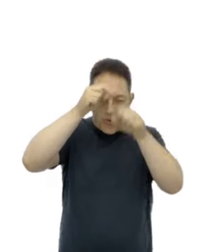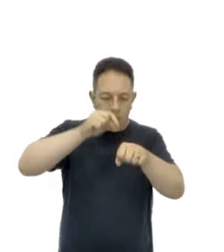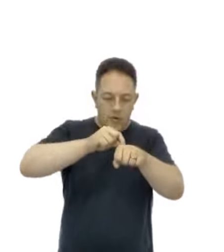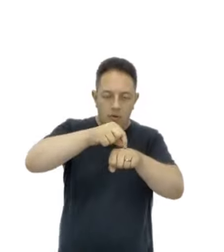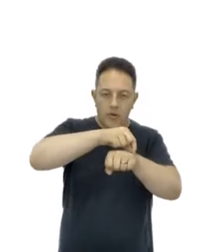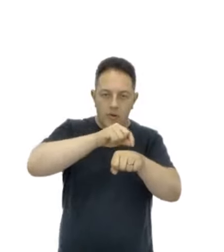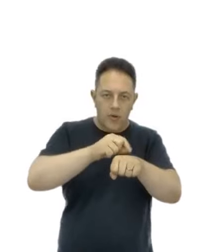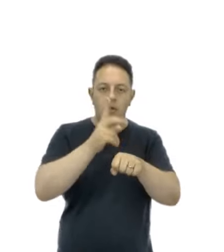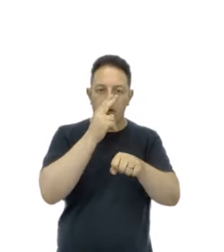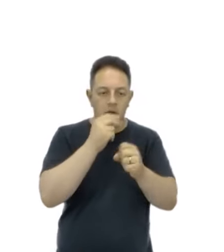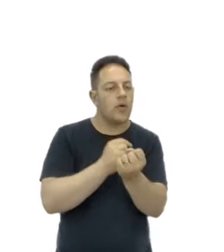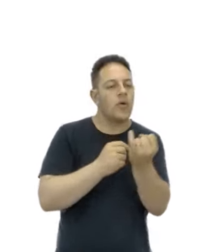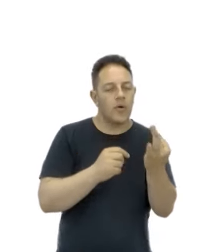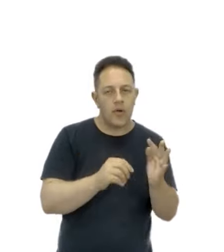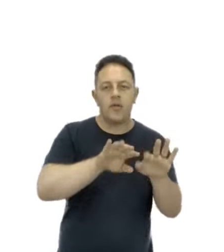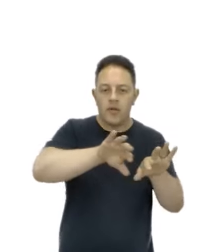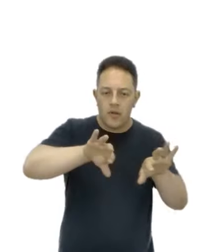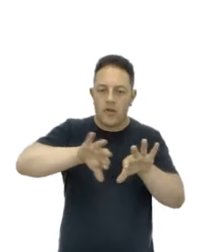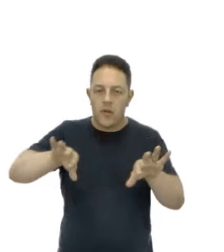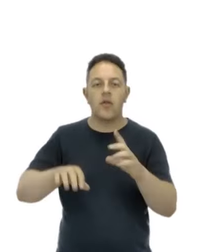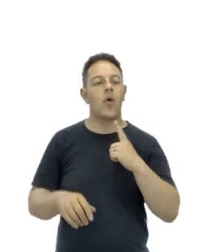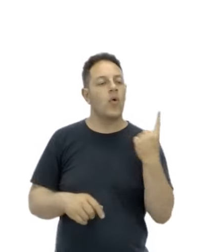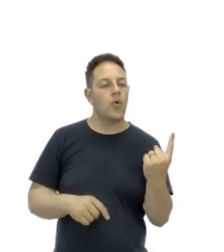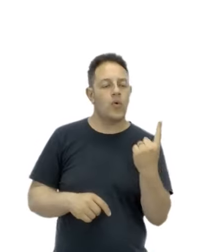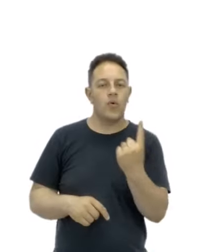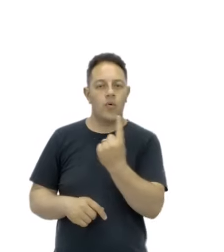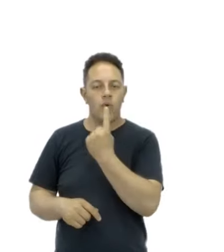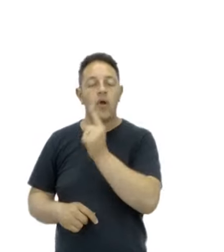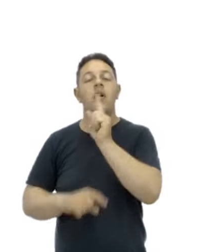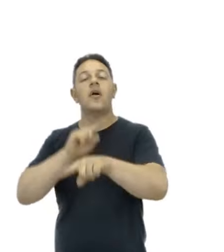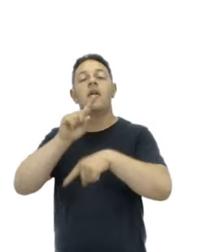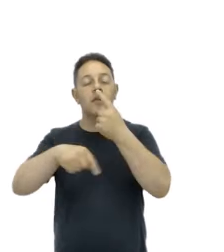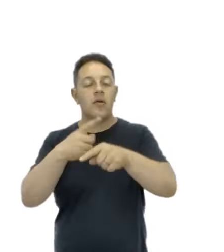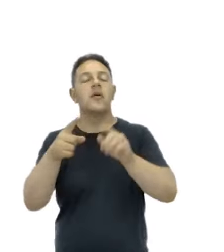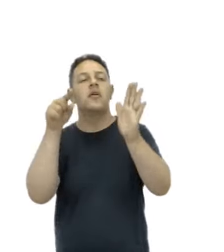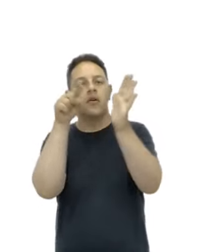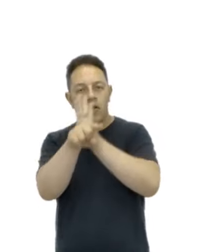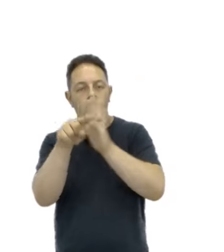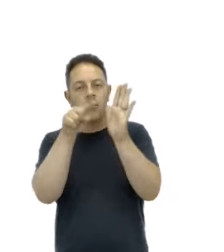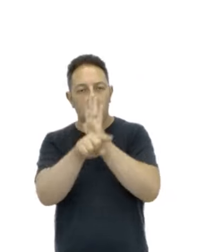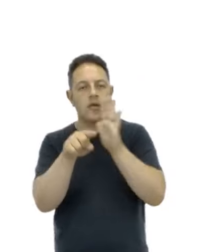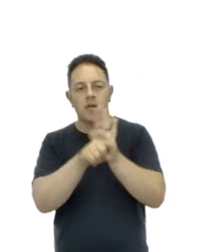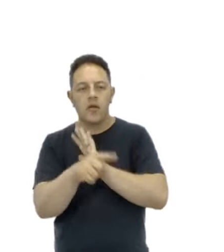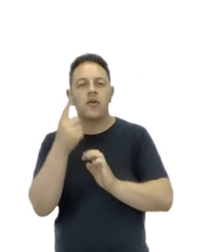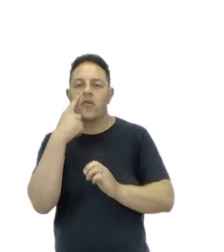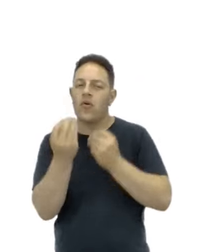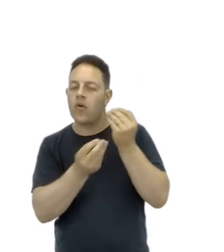1. E depois apresentar novas perguntas e destacar a própria tabela,